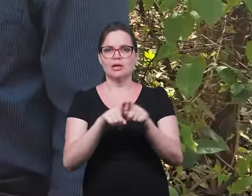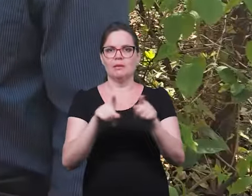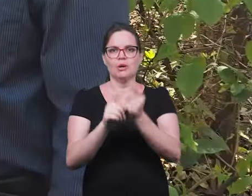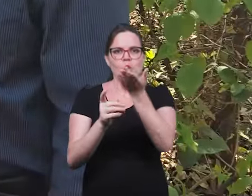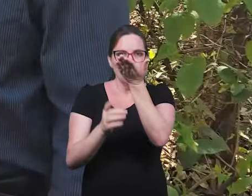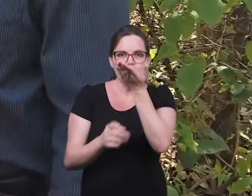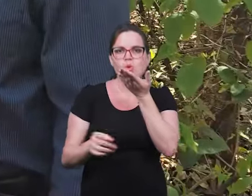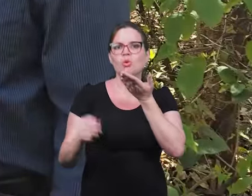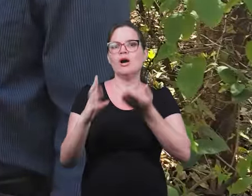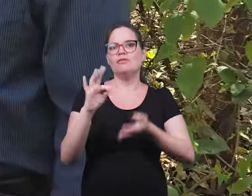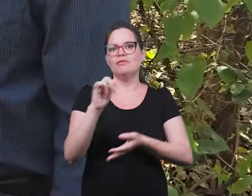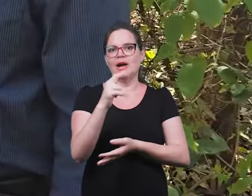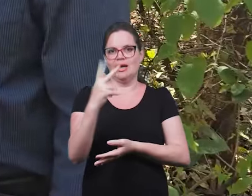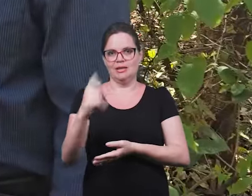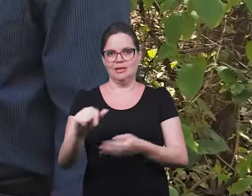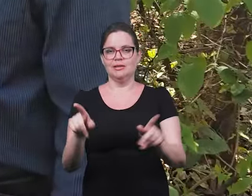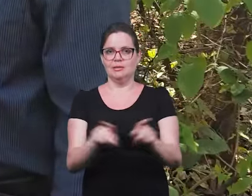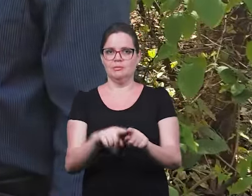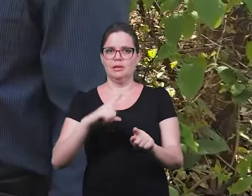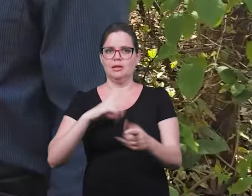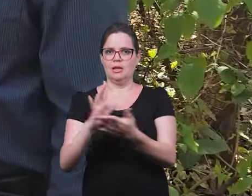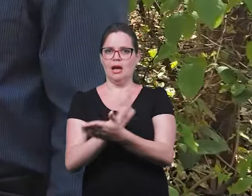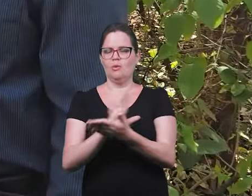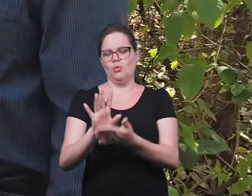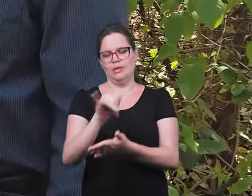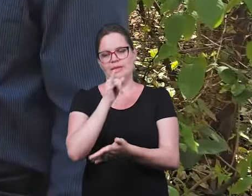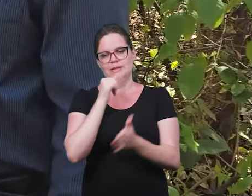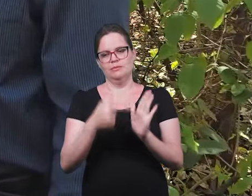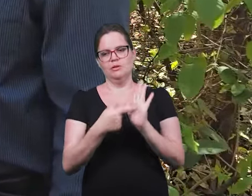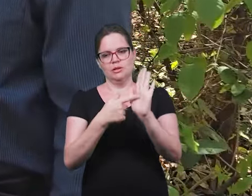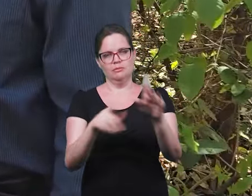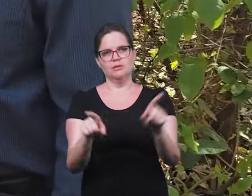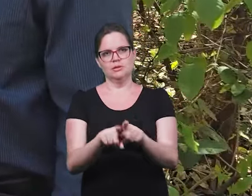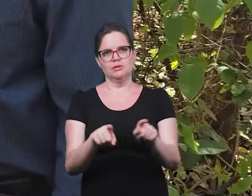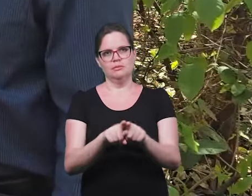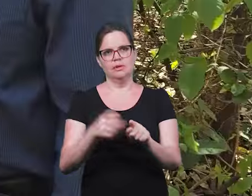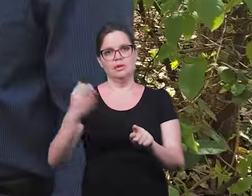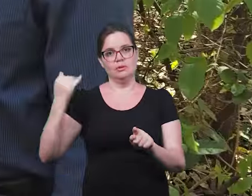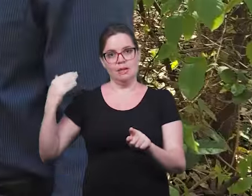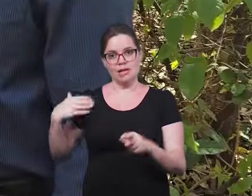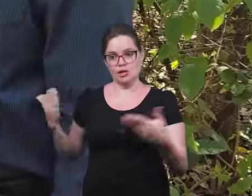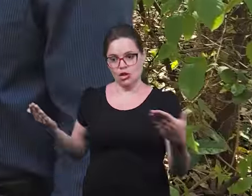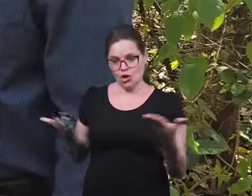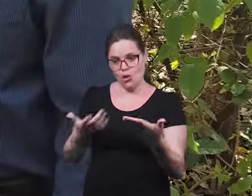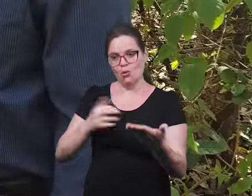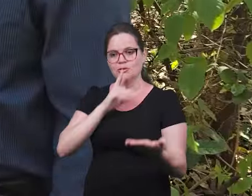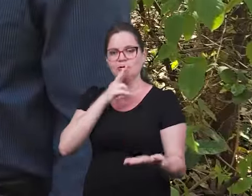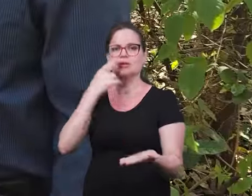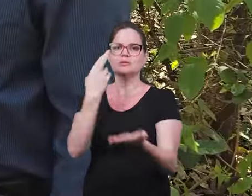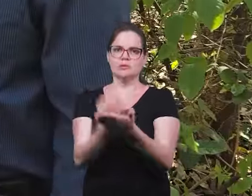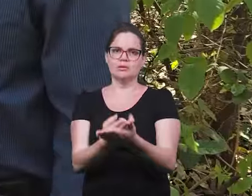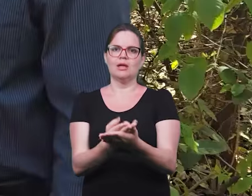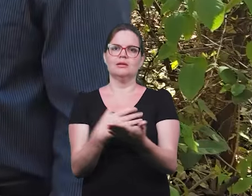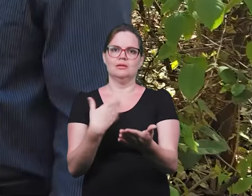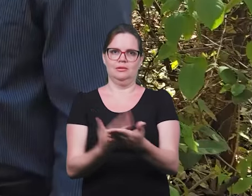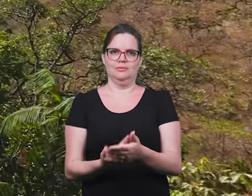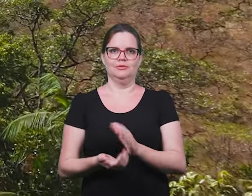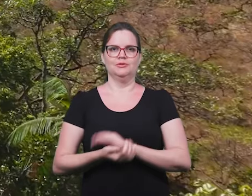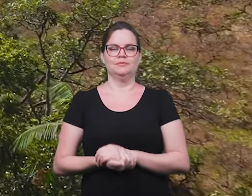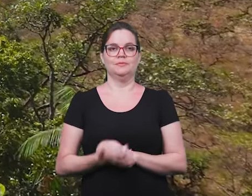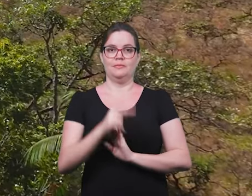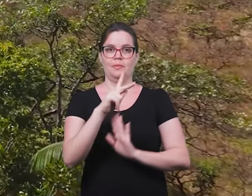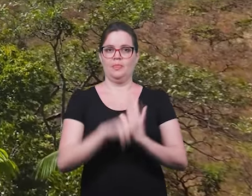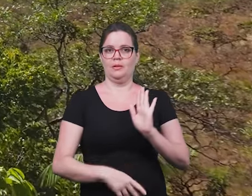gente tem vários exemplos mostrando aí que muitas dessas iniciativas que a gente teve lá atrás estão tendo resultados ainda hoje.